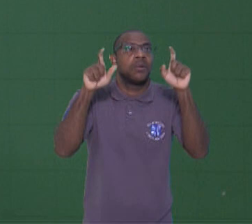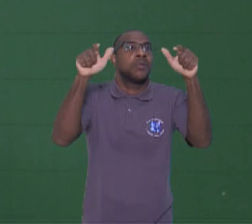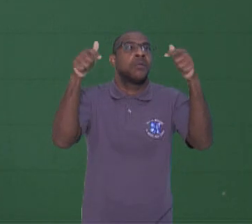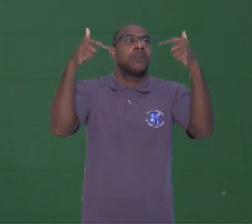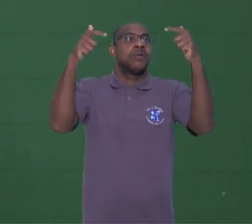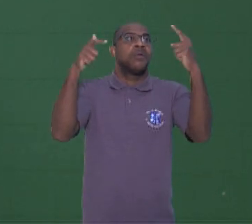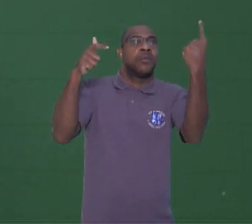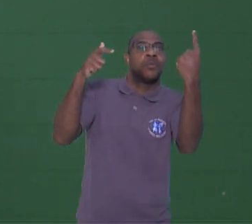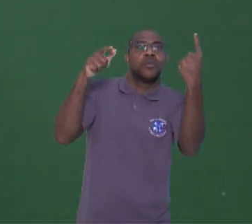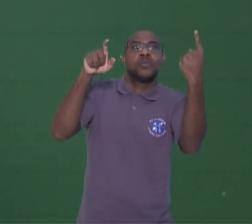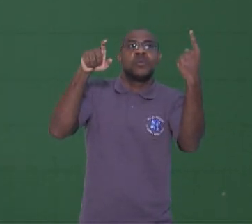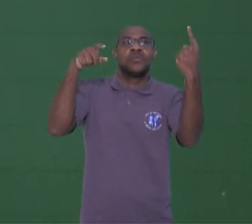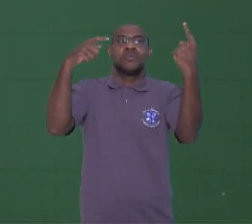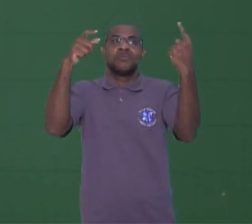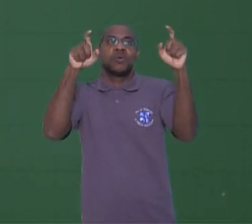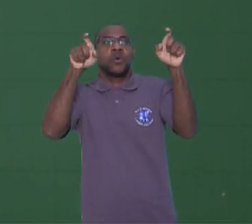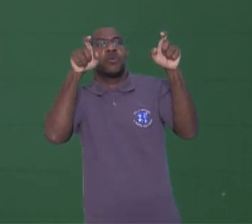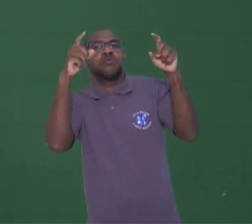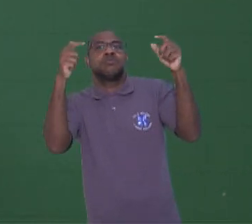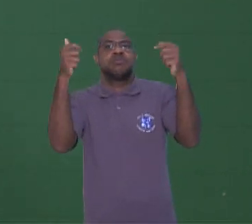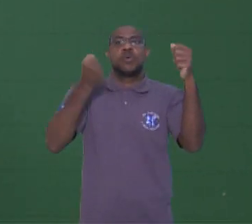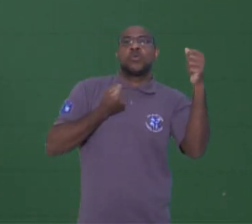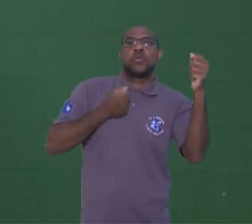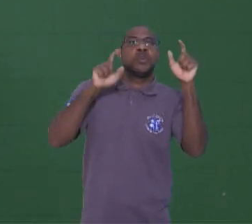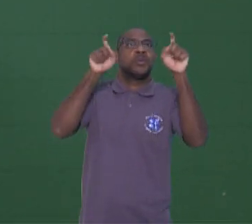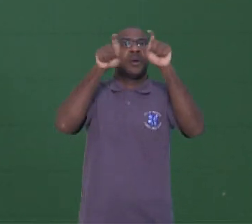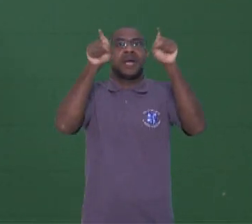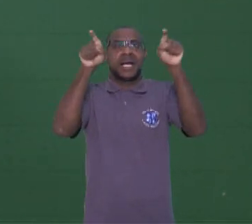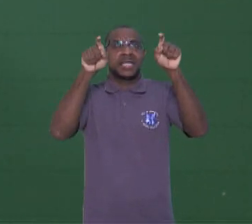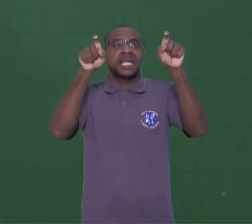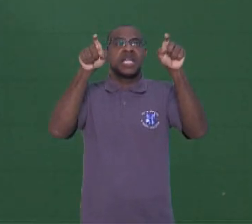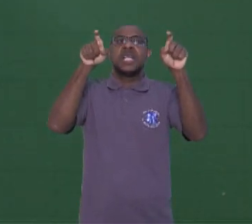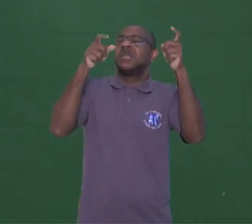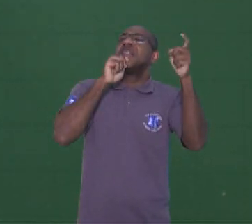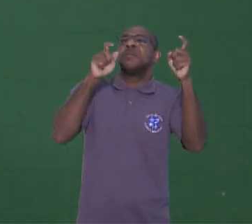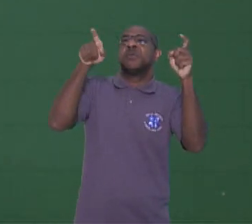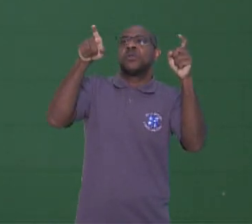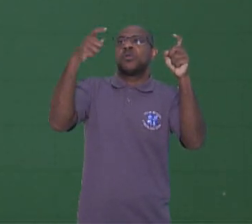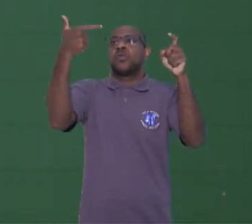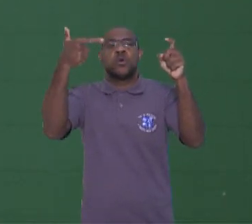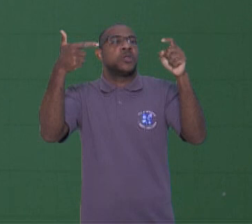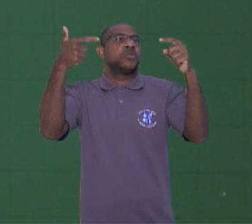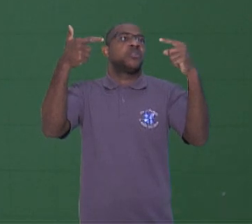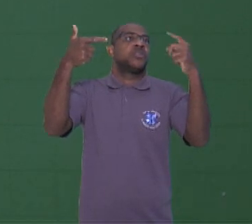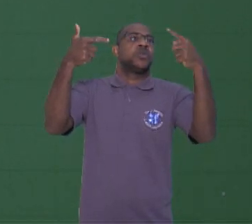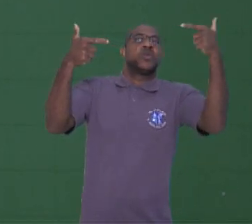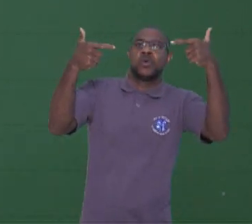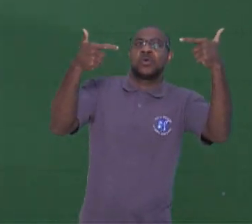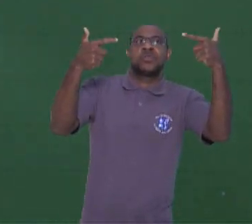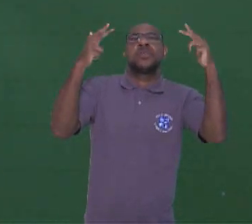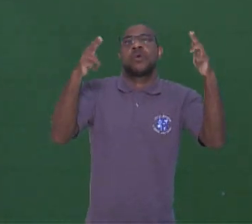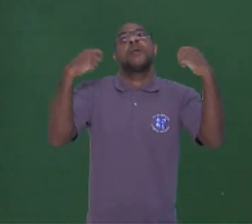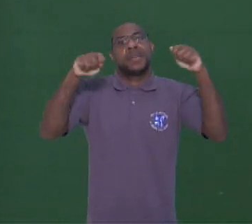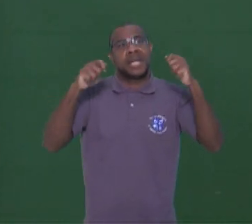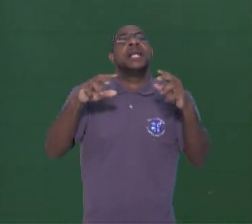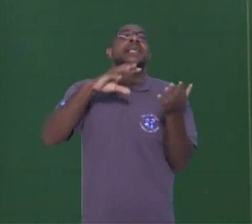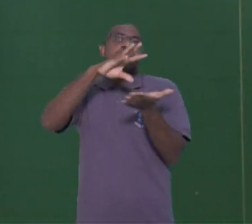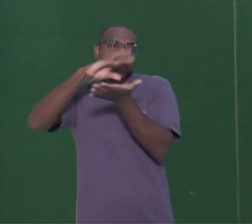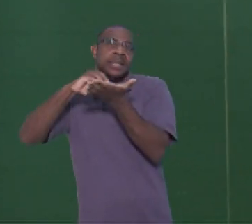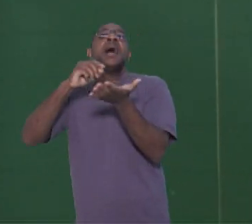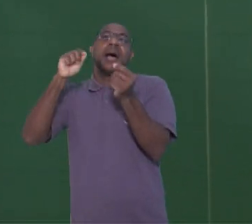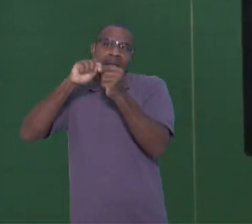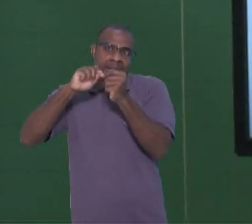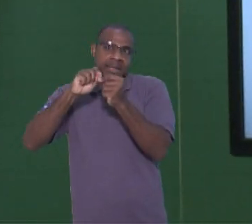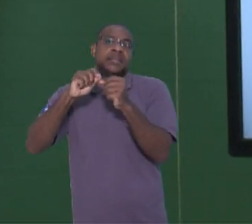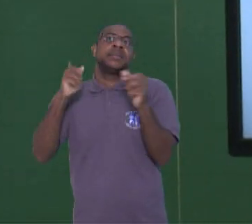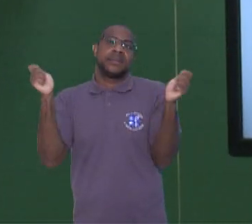Então, por isso que x ao quadrado mais 36 simplesmente é x